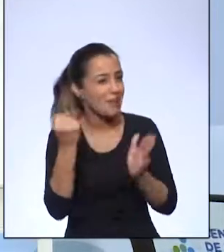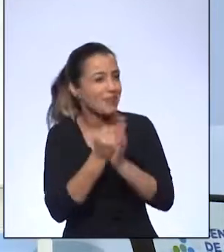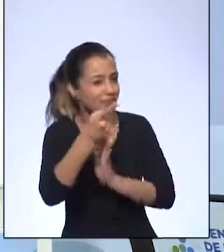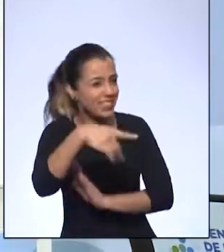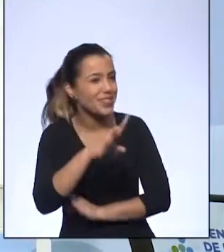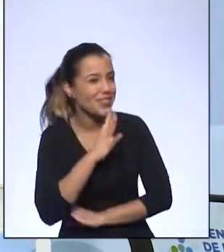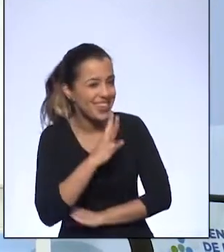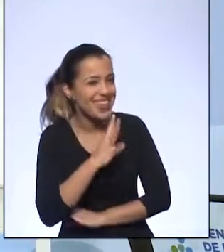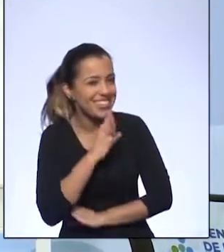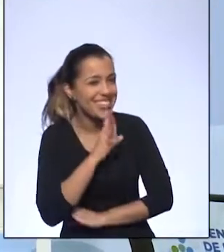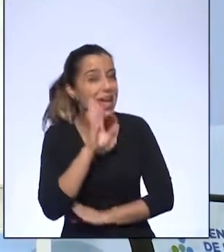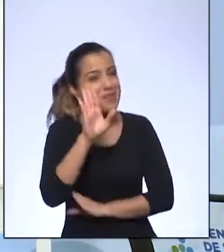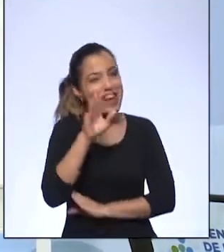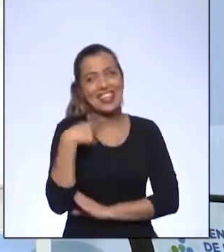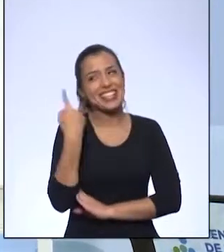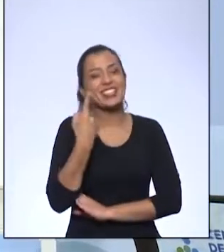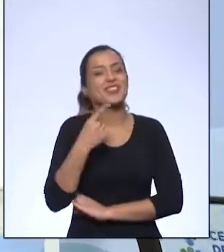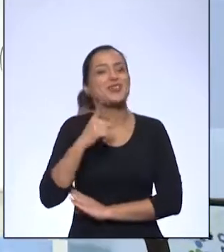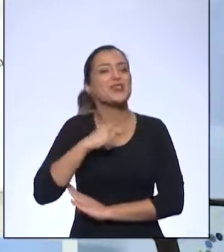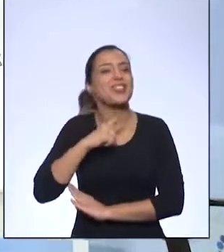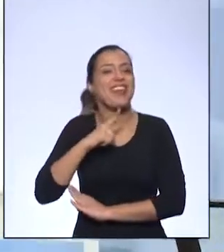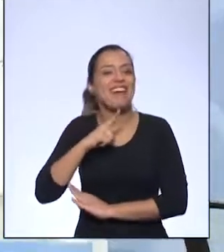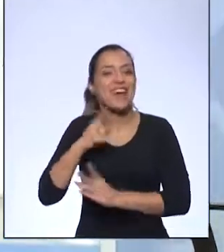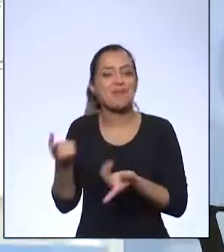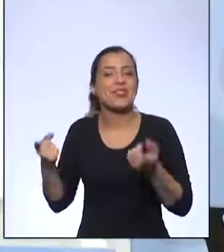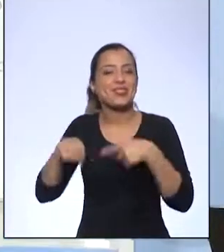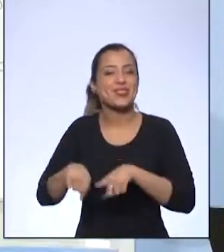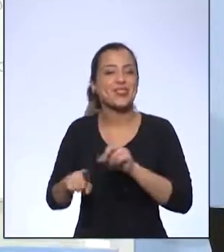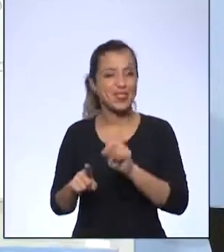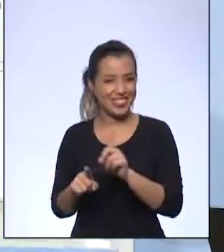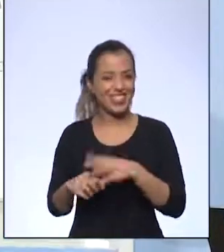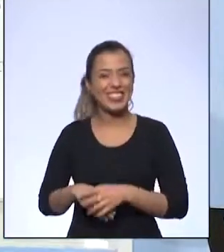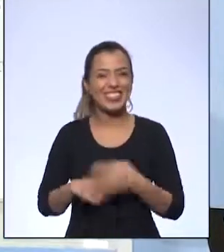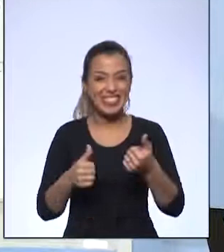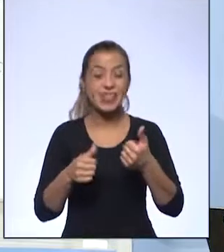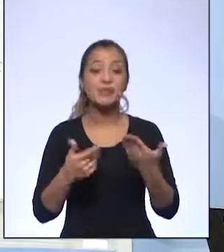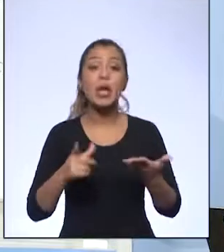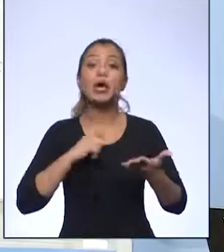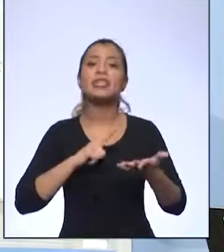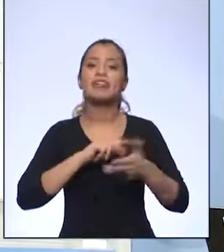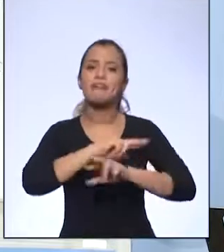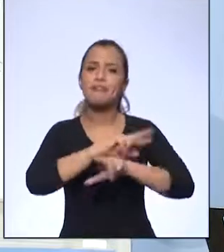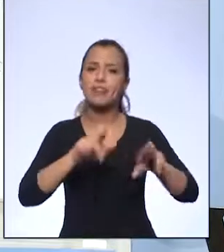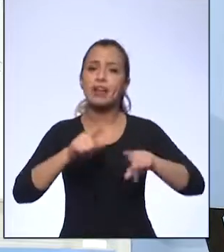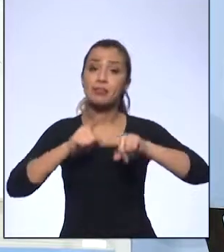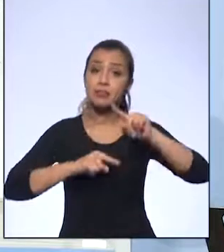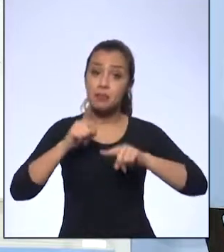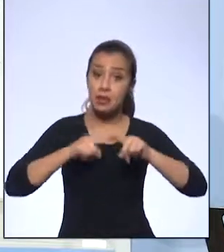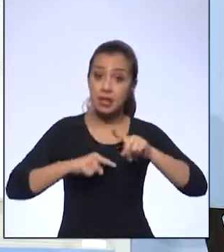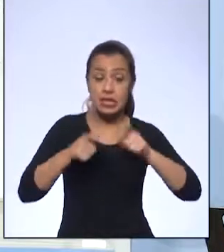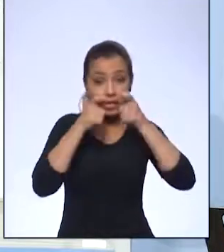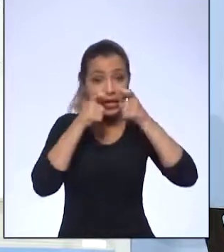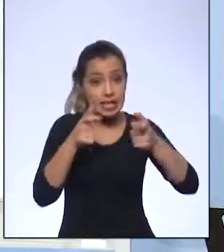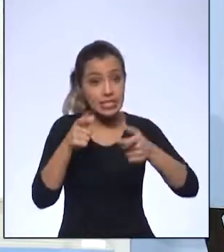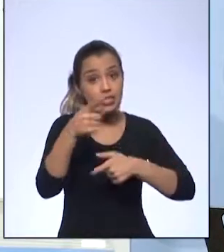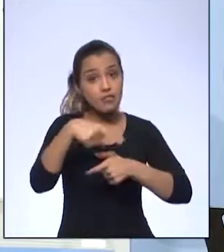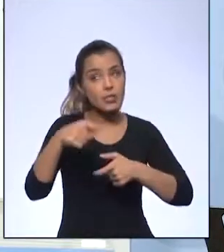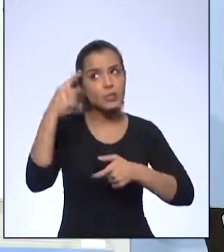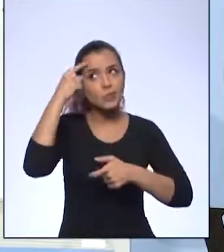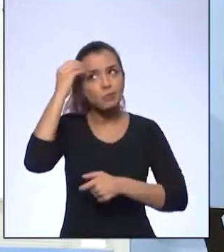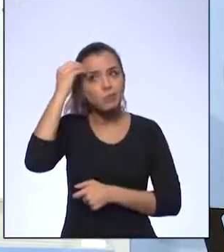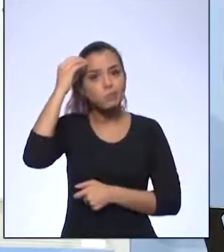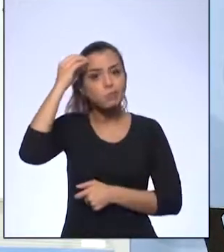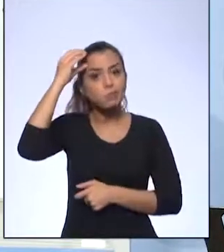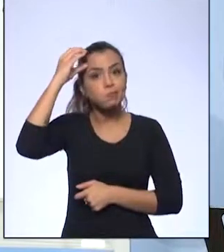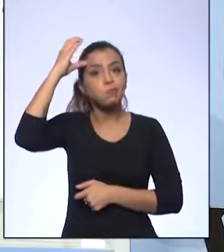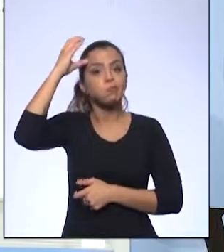aparecer um recebidinho, quem sabe? Então, é isso. A gente tem aí vários aparelhos aí, então é interessante que vocês expandam o